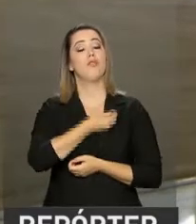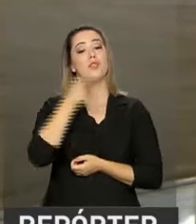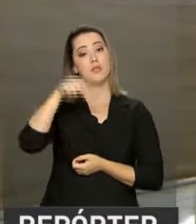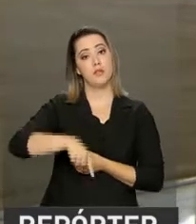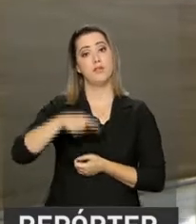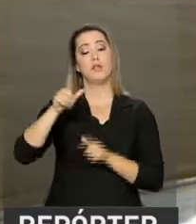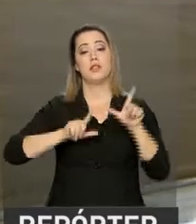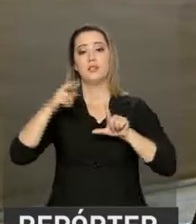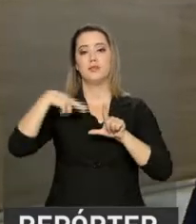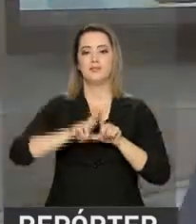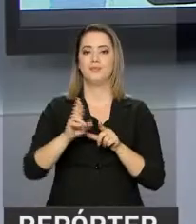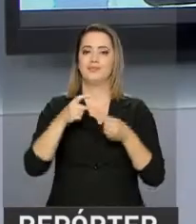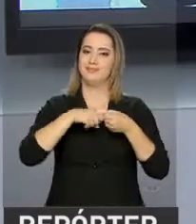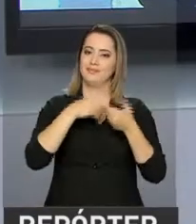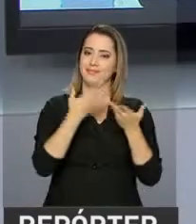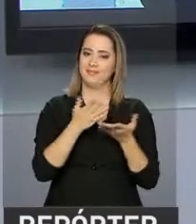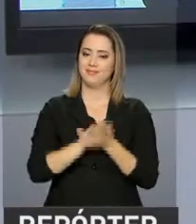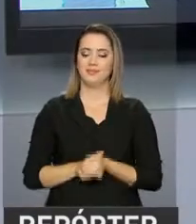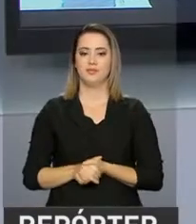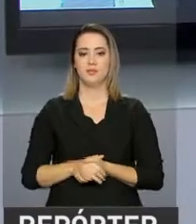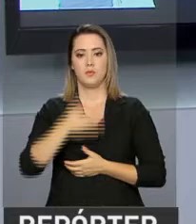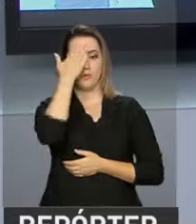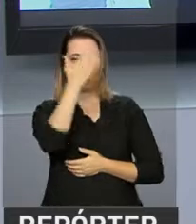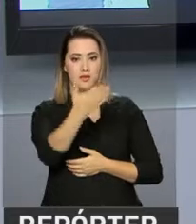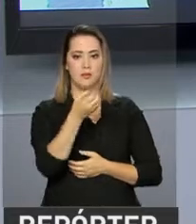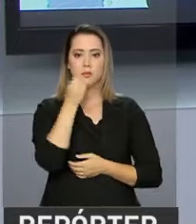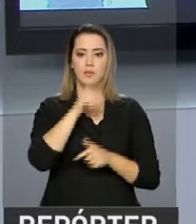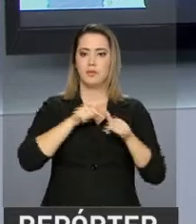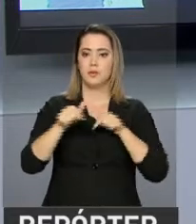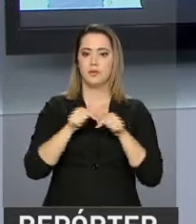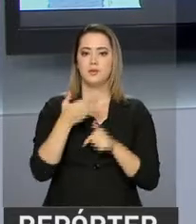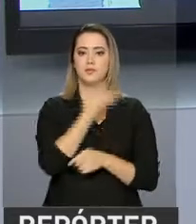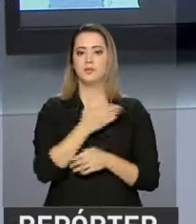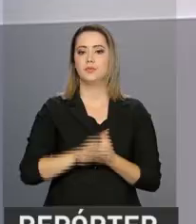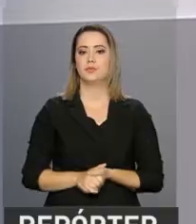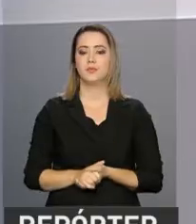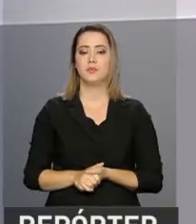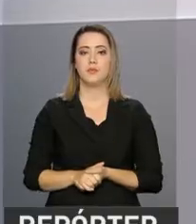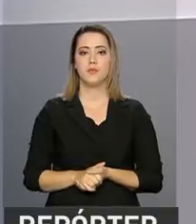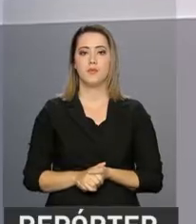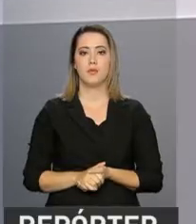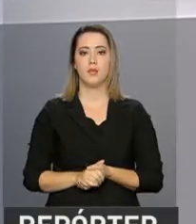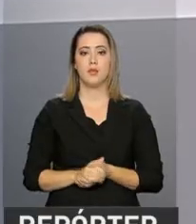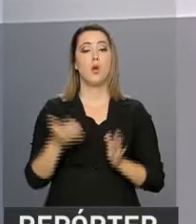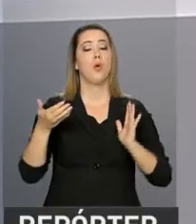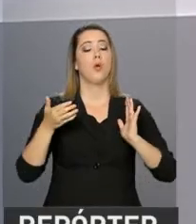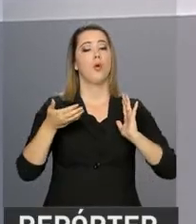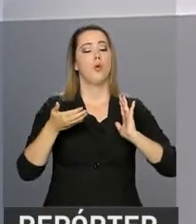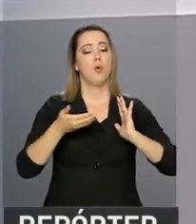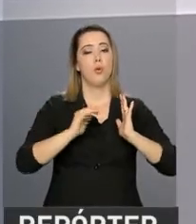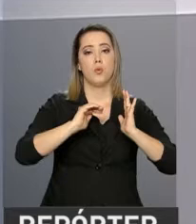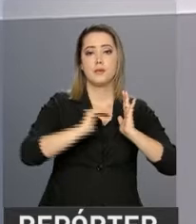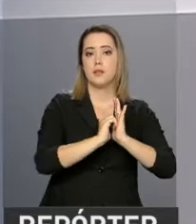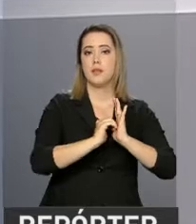TV NBR. Volto com você, Carolina. Obrigada, Mara. Bom trabalho para você aí no Palácio do Planalto. O plenário do Senado deve voltar hoje